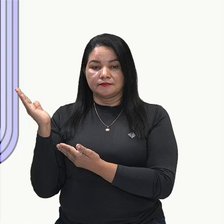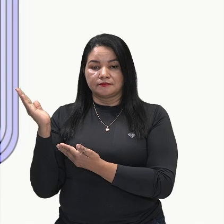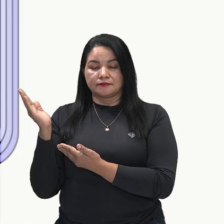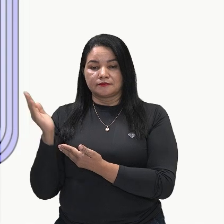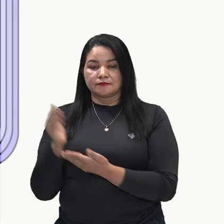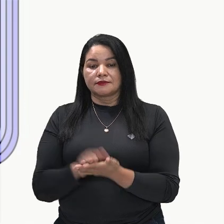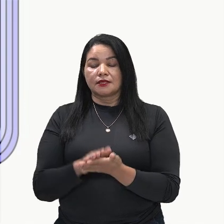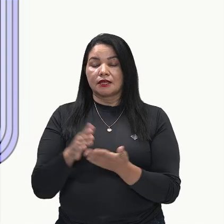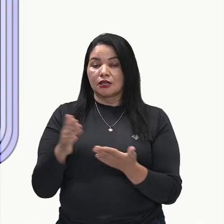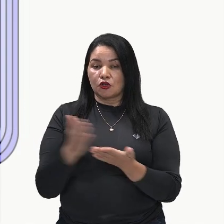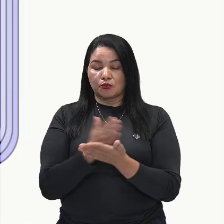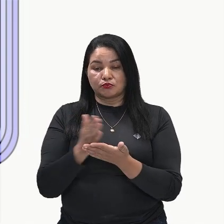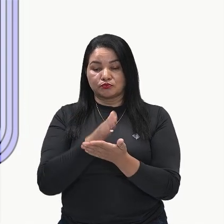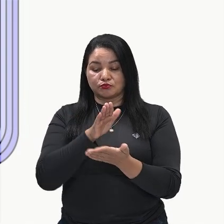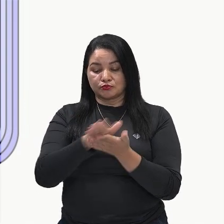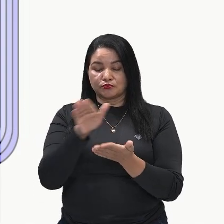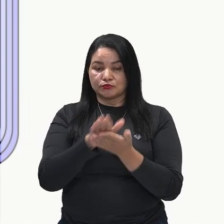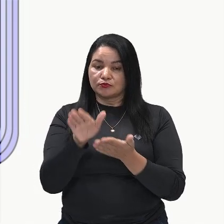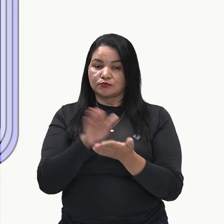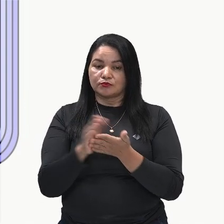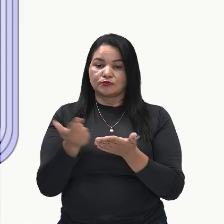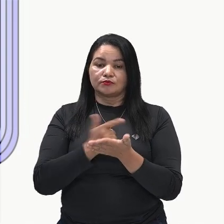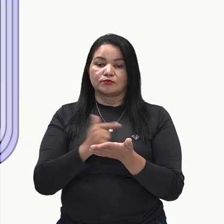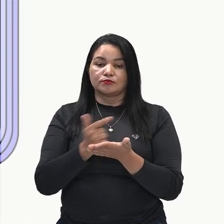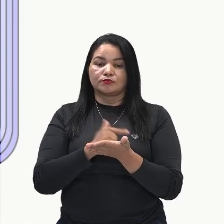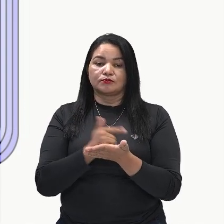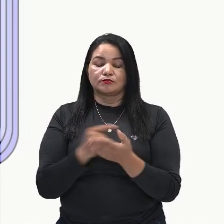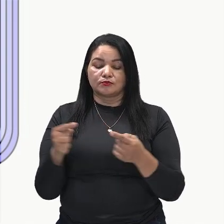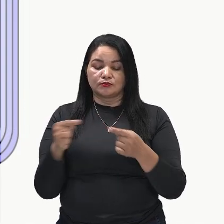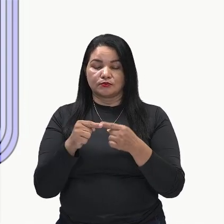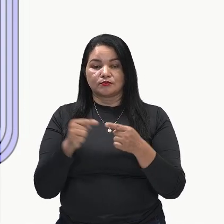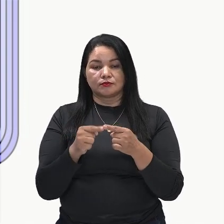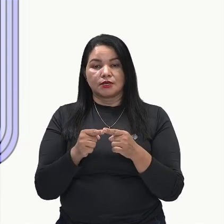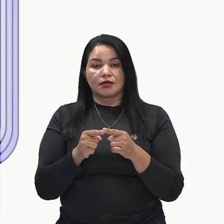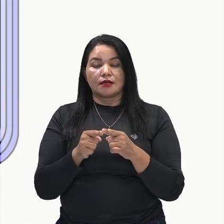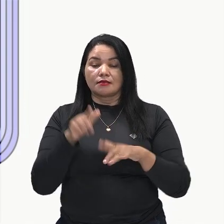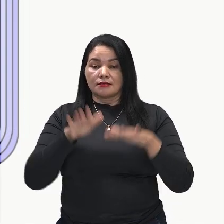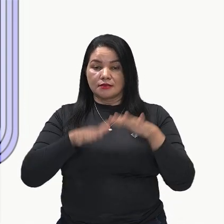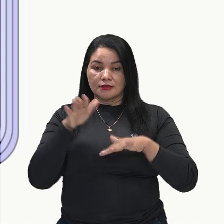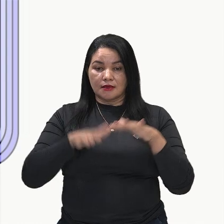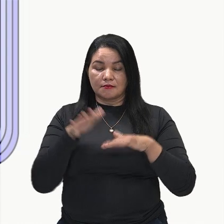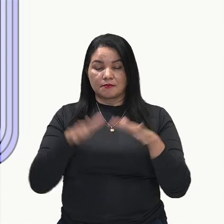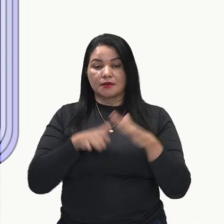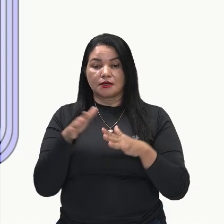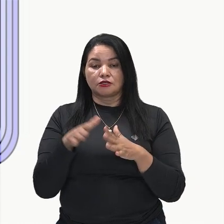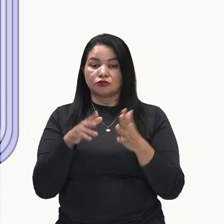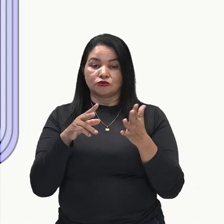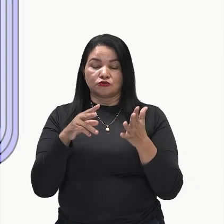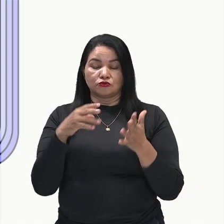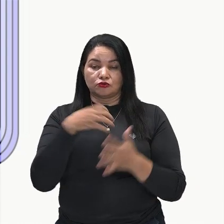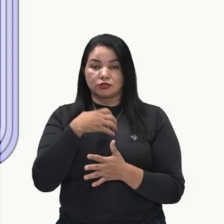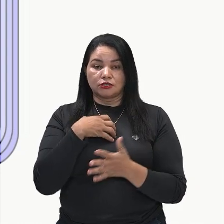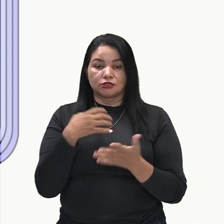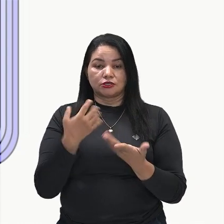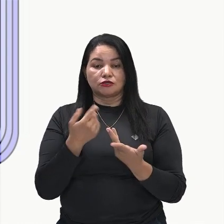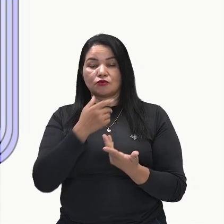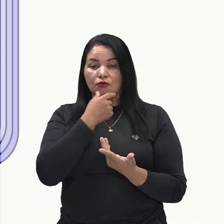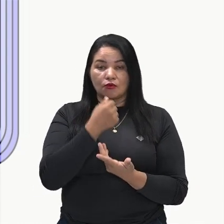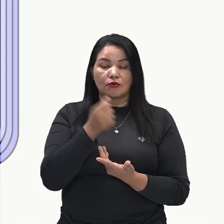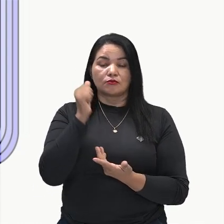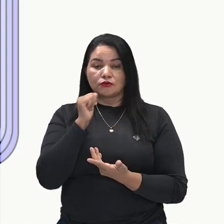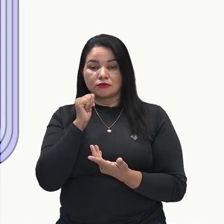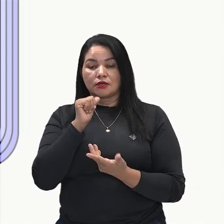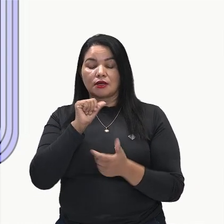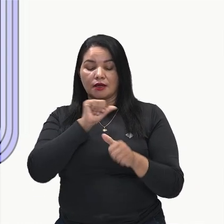editoras de livros. Então, dependendo aí do sentido feminino ou masculino, muda completamente o